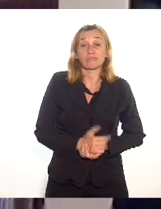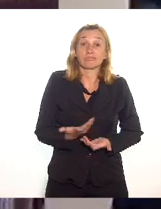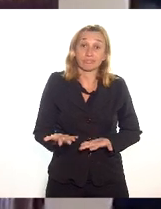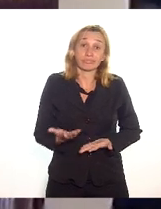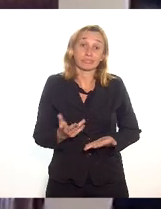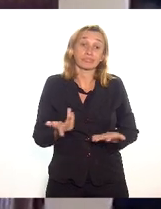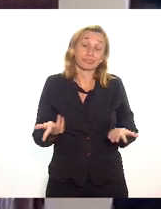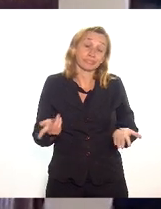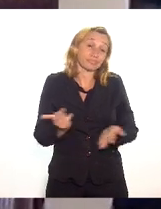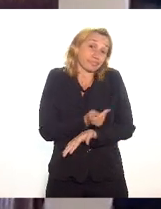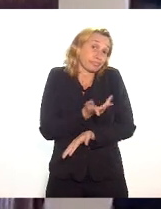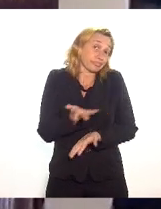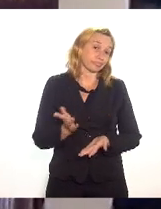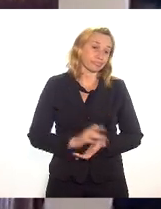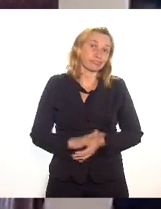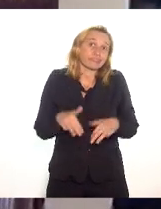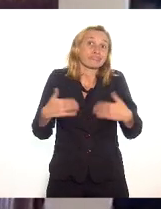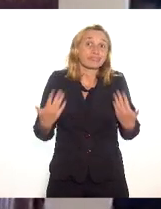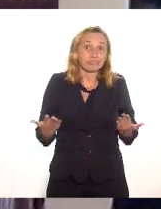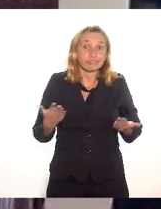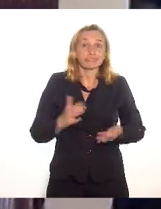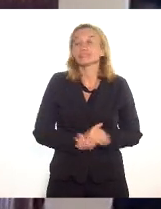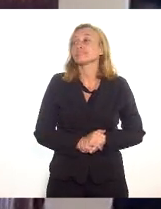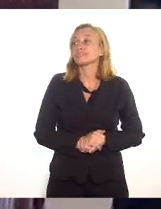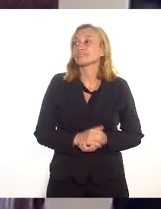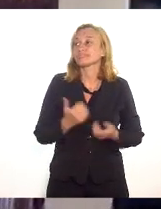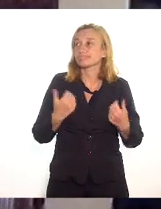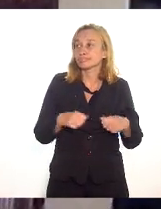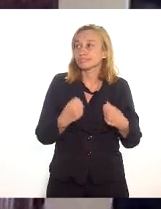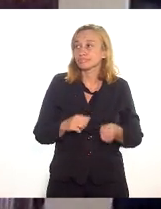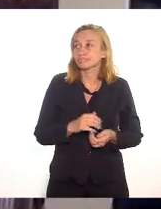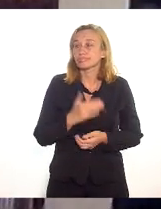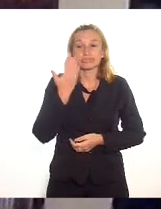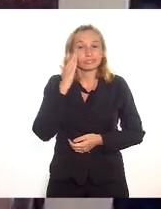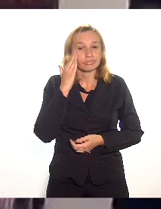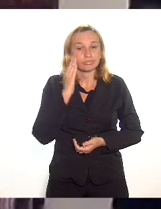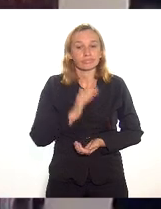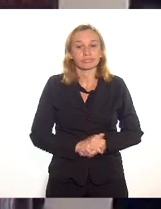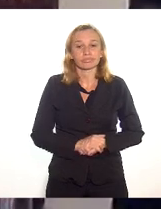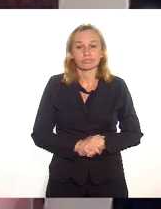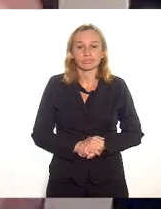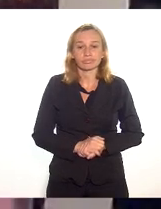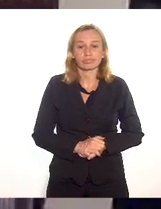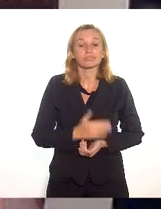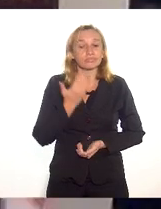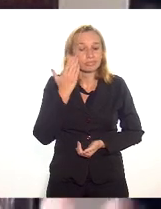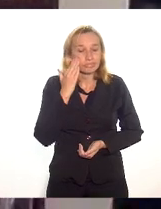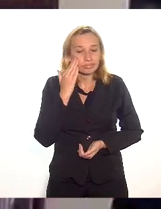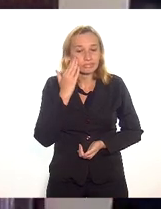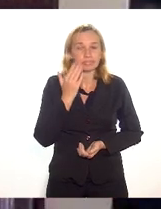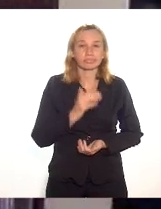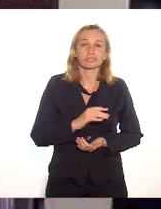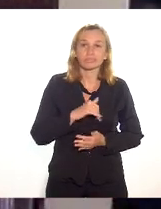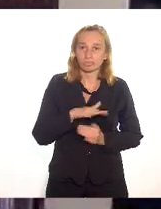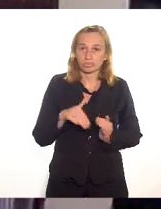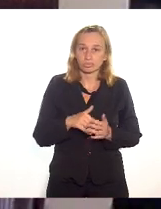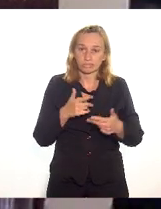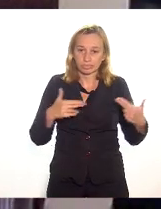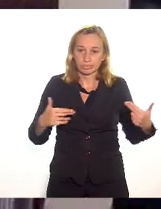que acontece. Então, a gente tem que ter discernimento para compreender e entender isso